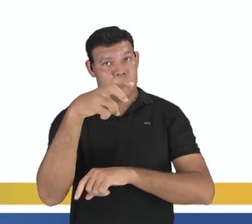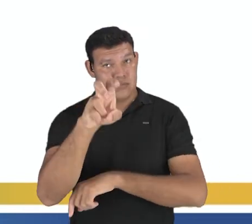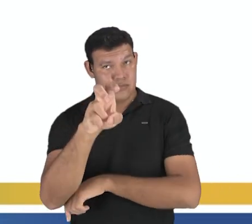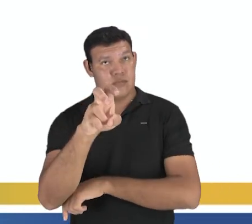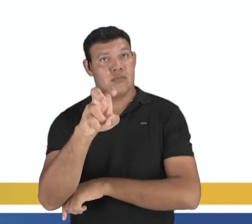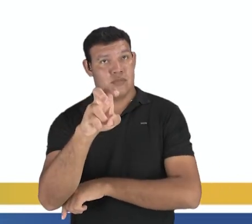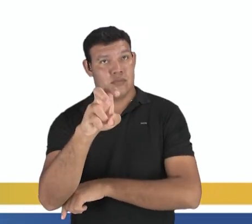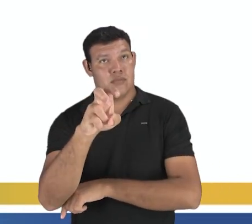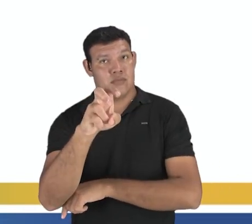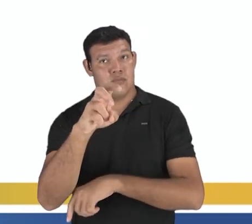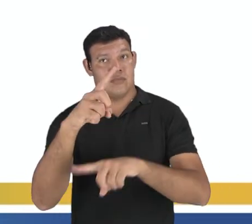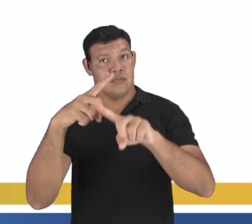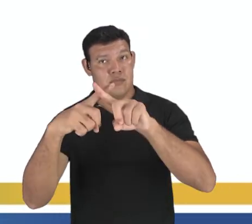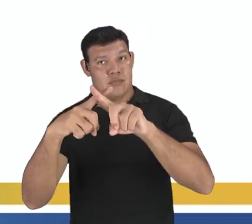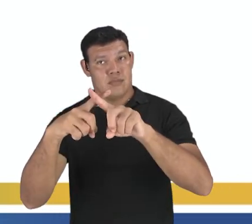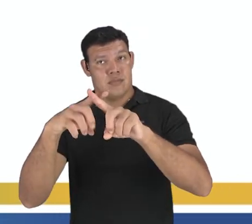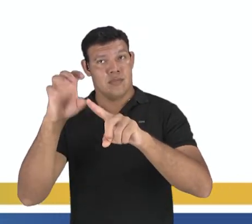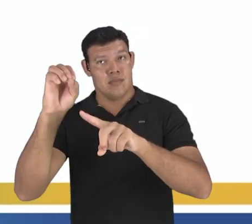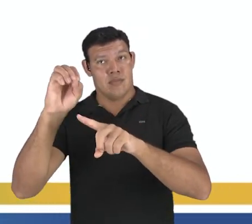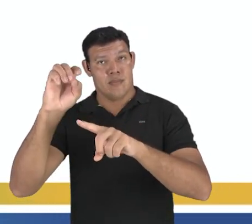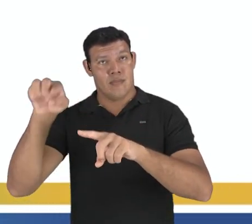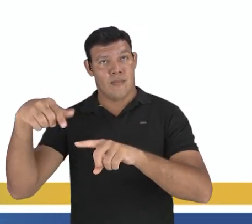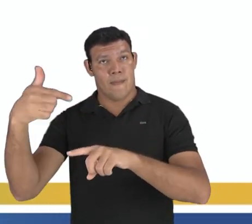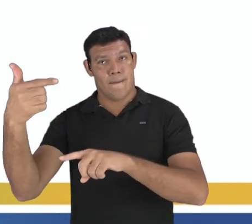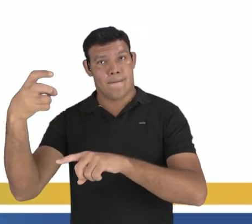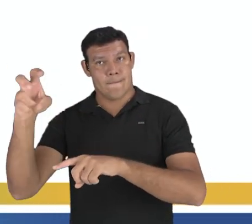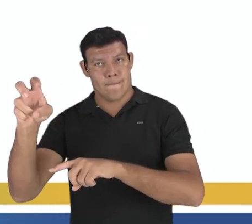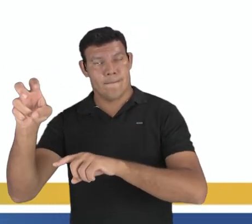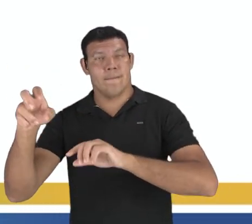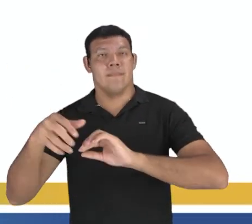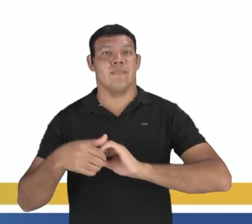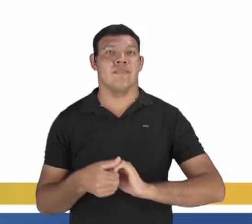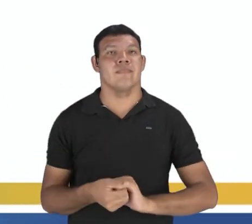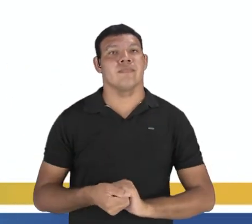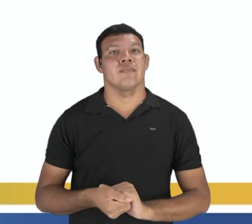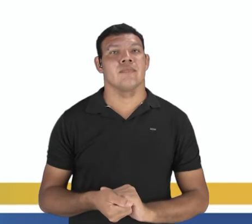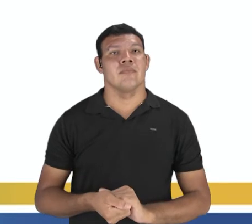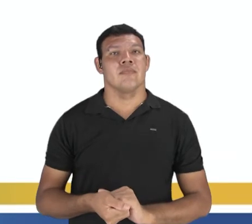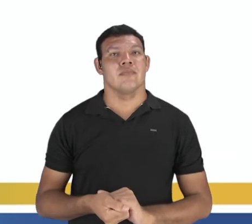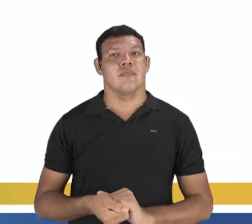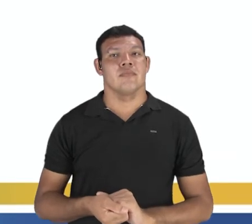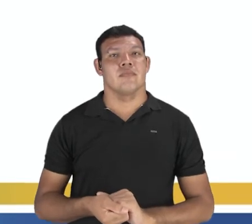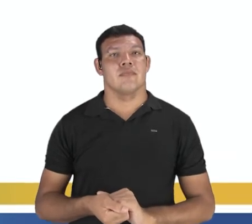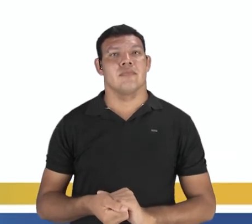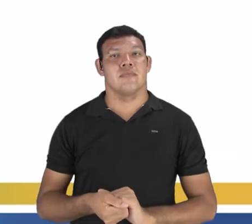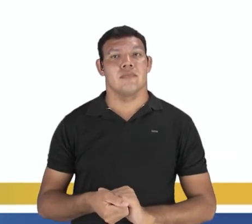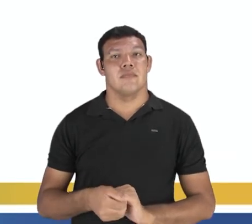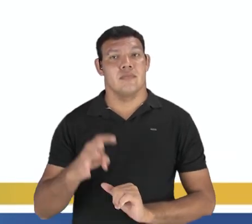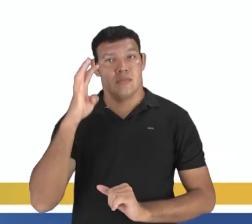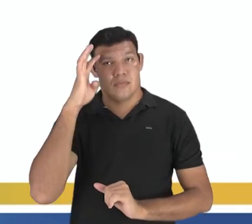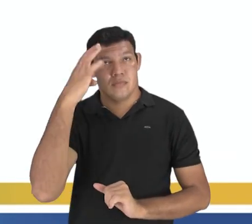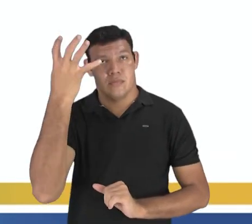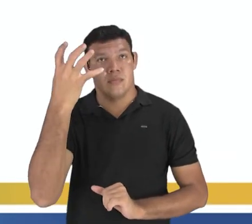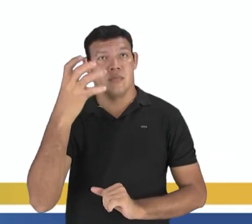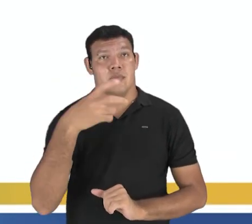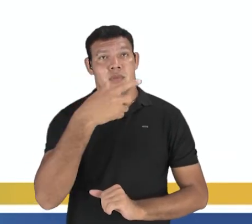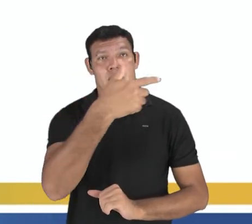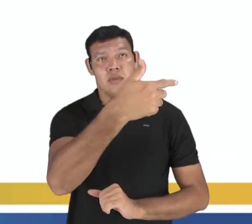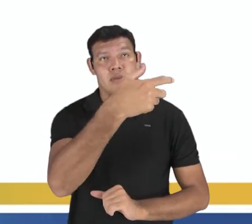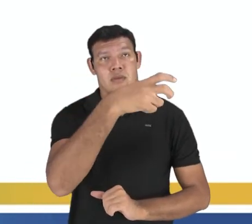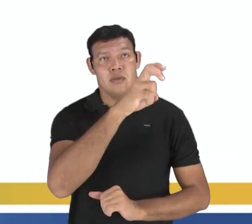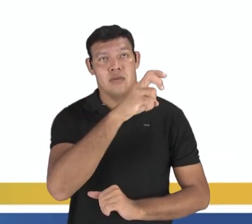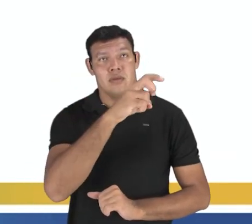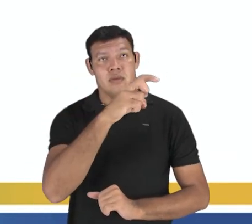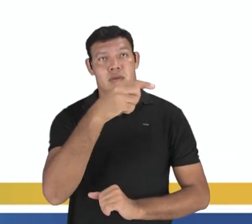menos 5 vezes 1/4 de ponto. Então, nesse caso aí, a resposta ficará 25